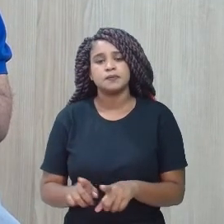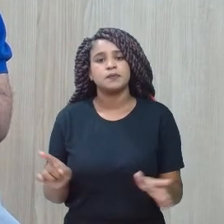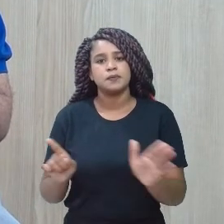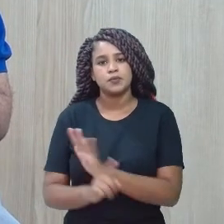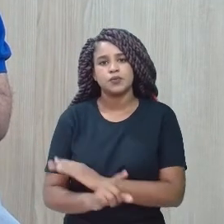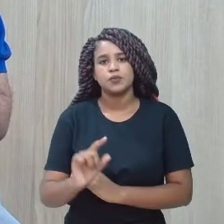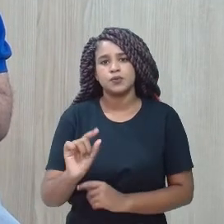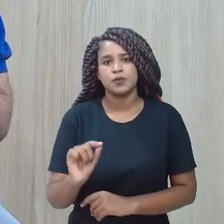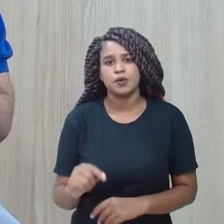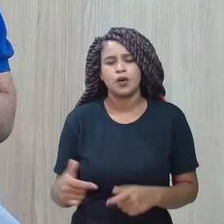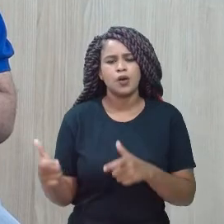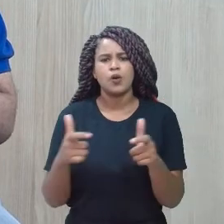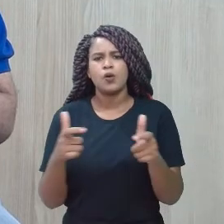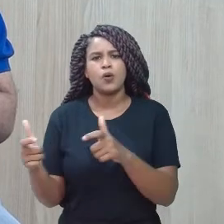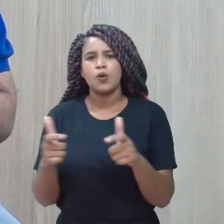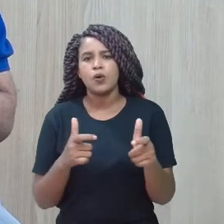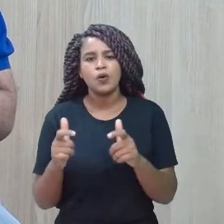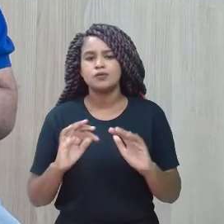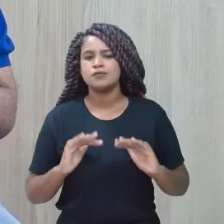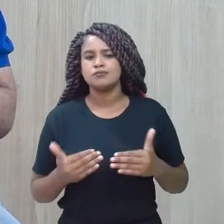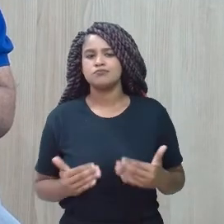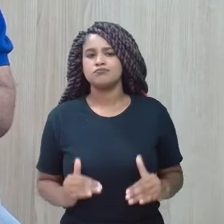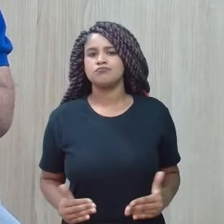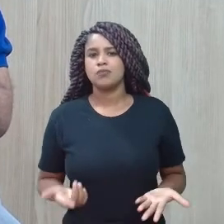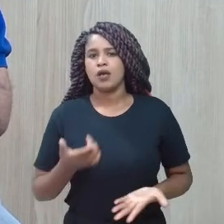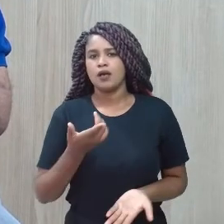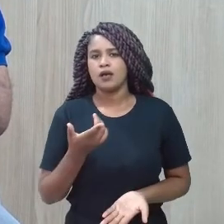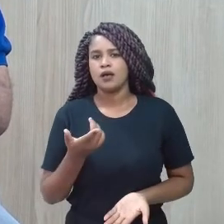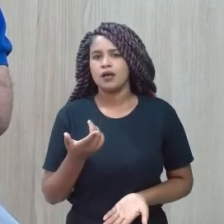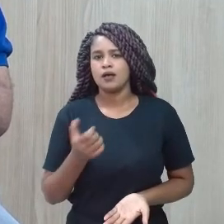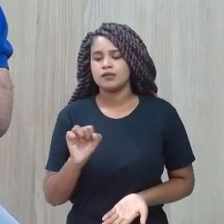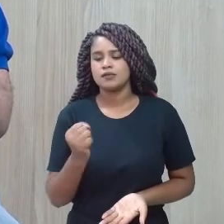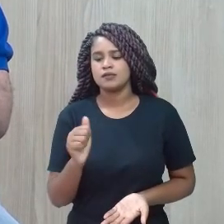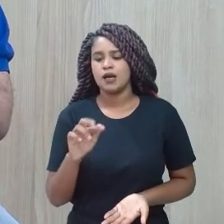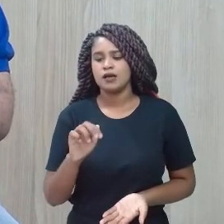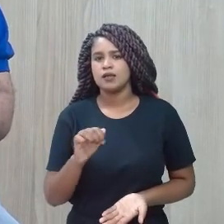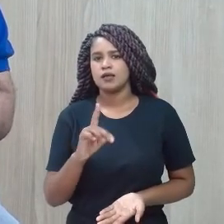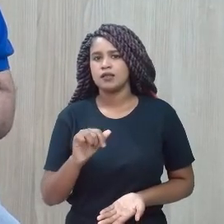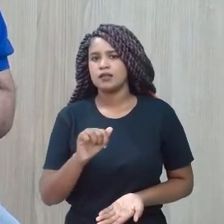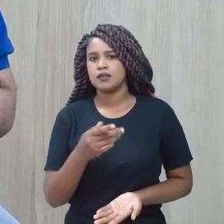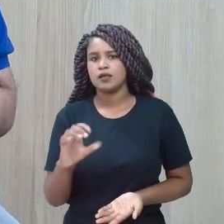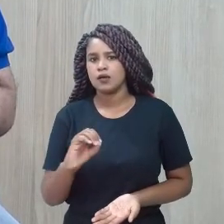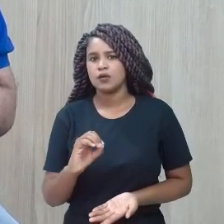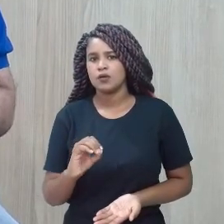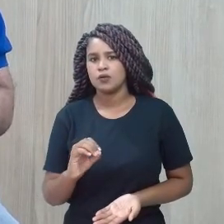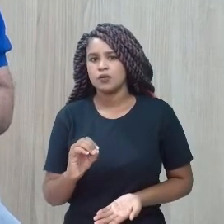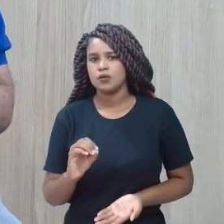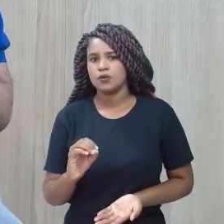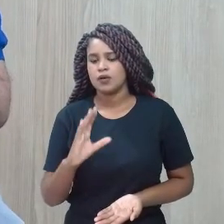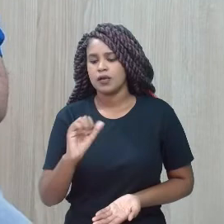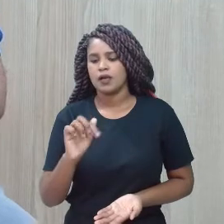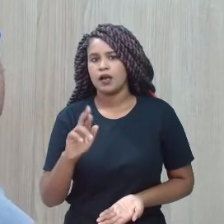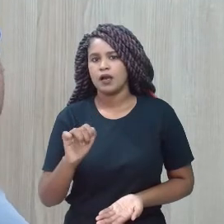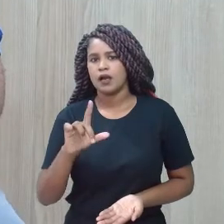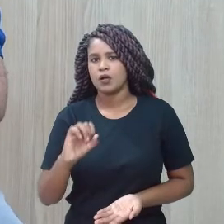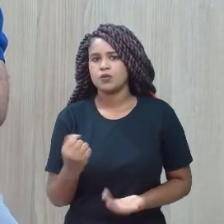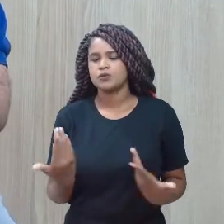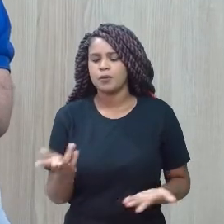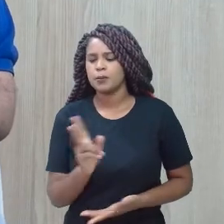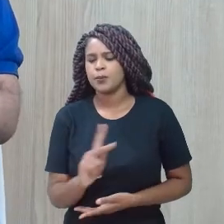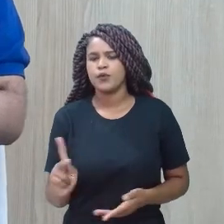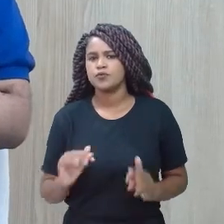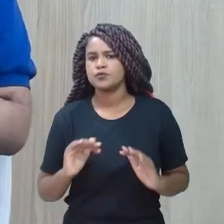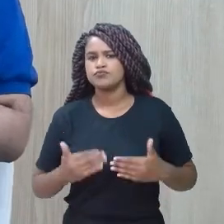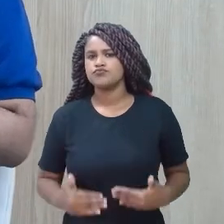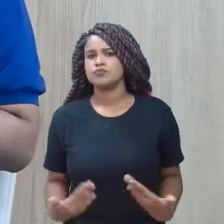perguntou, cadê o Saradão? Cadê? Calma, gente, não foi o Luciano não, foi o Carlos. Cadê o professor